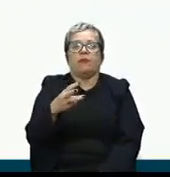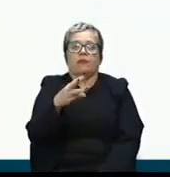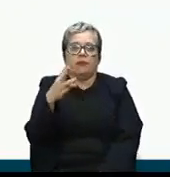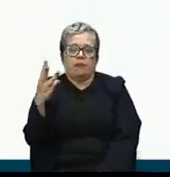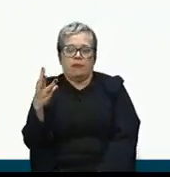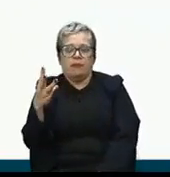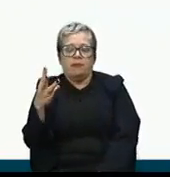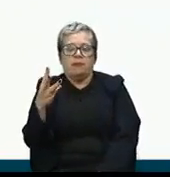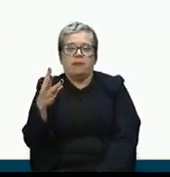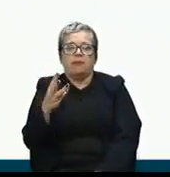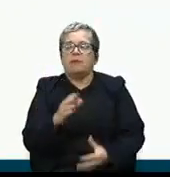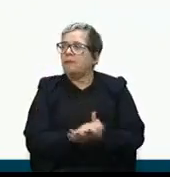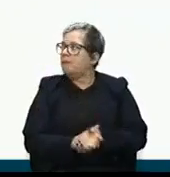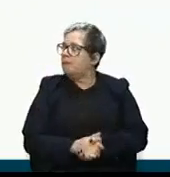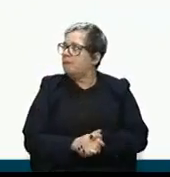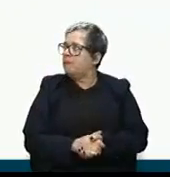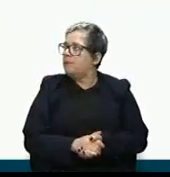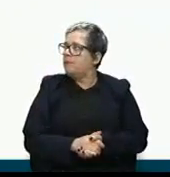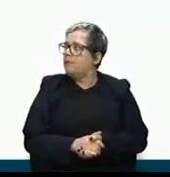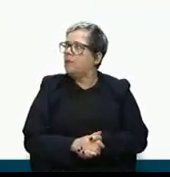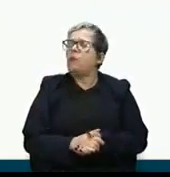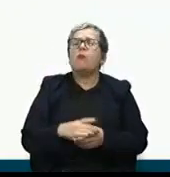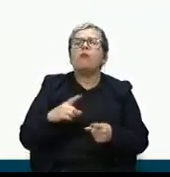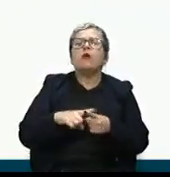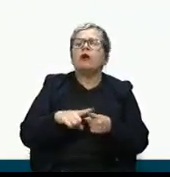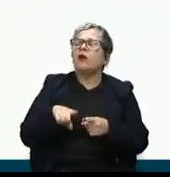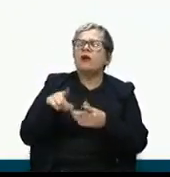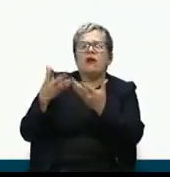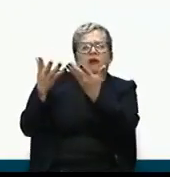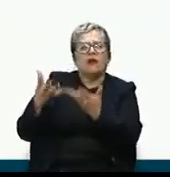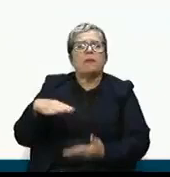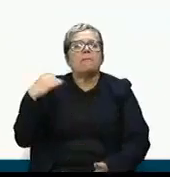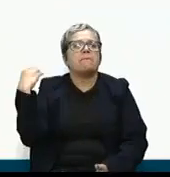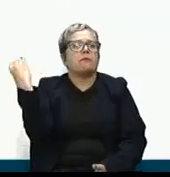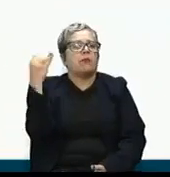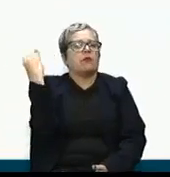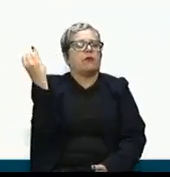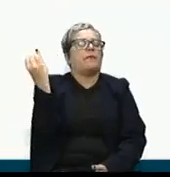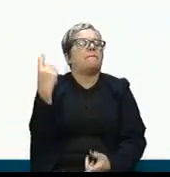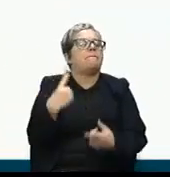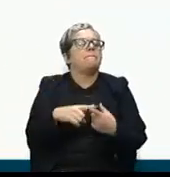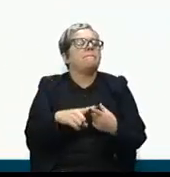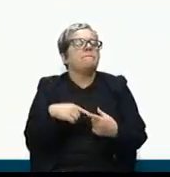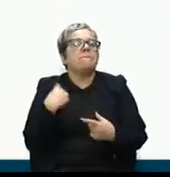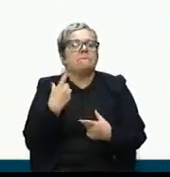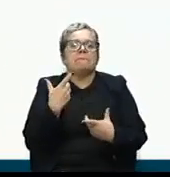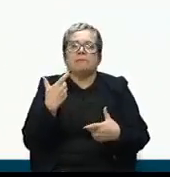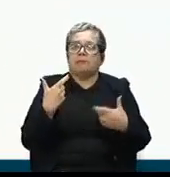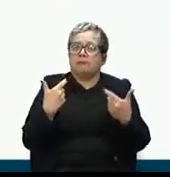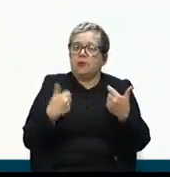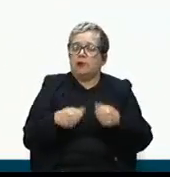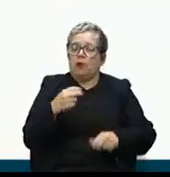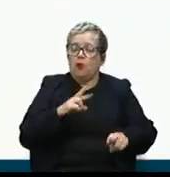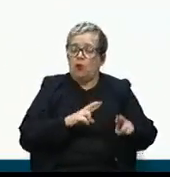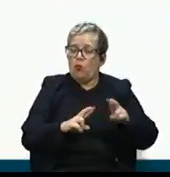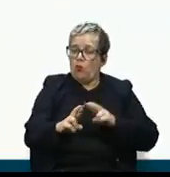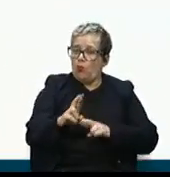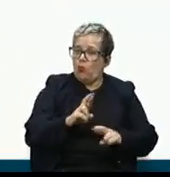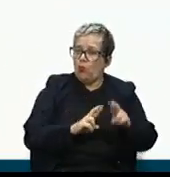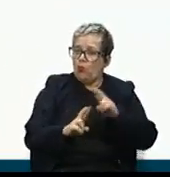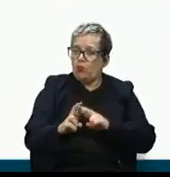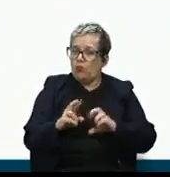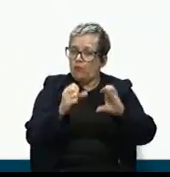3. E por que isso é importante? Porque nós precisamos relacionar aqui